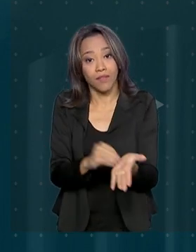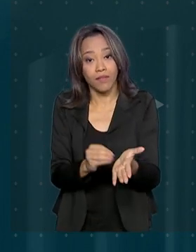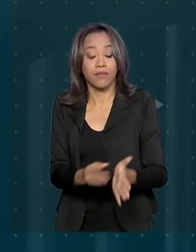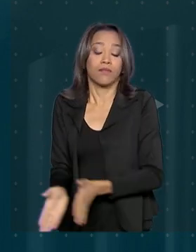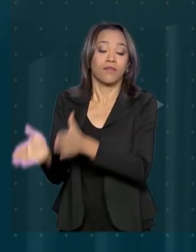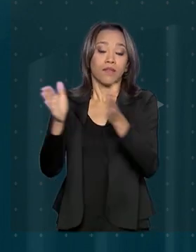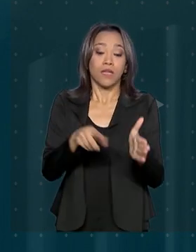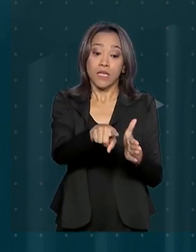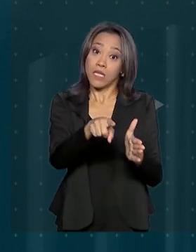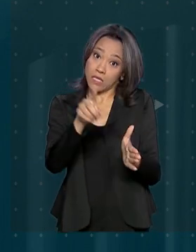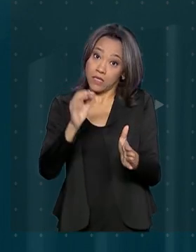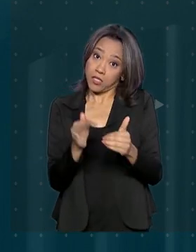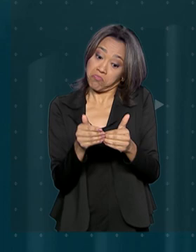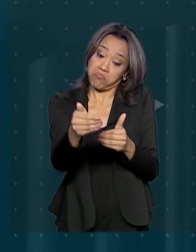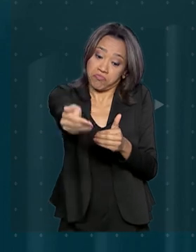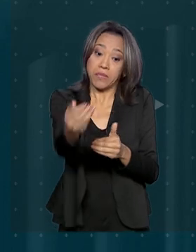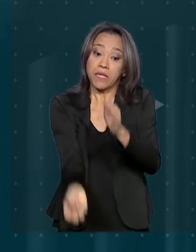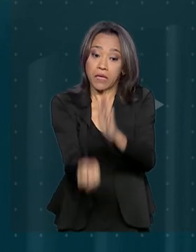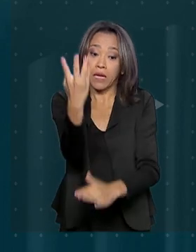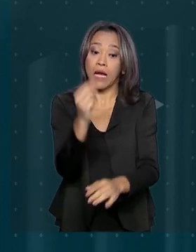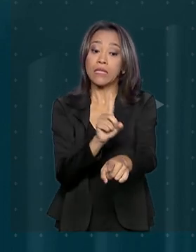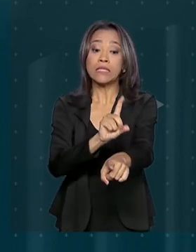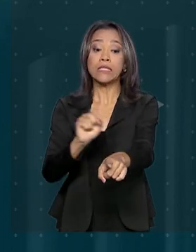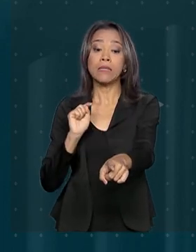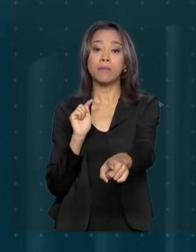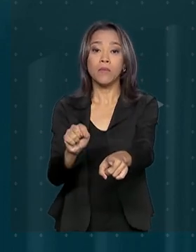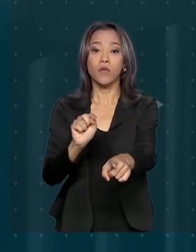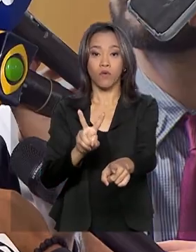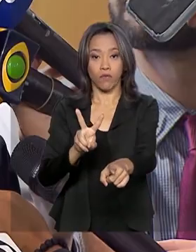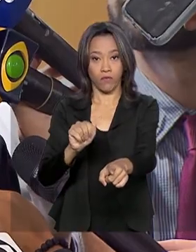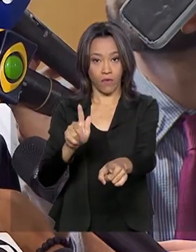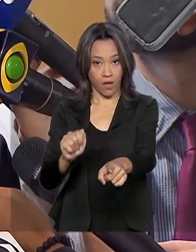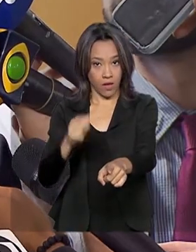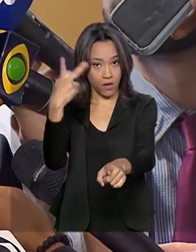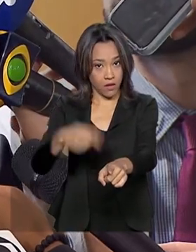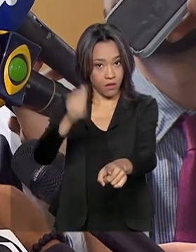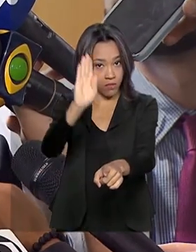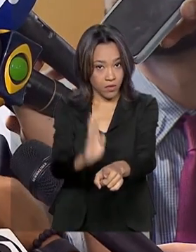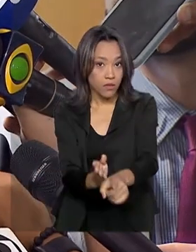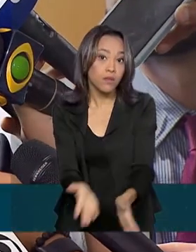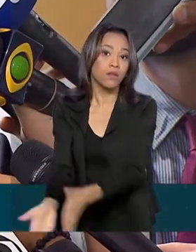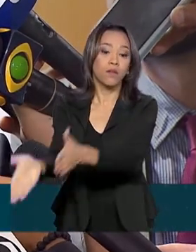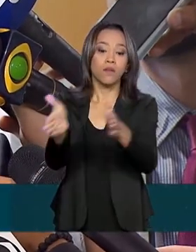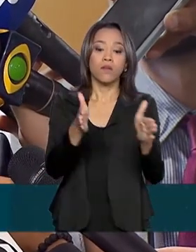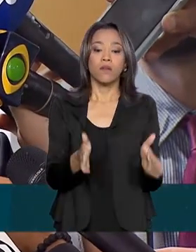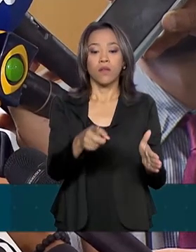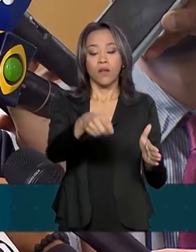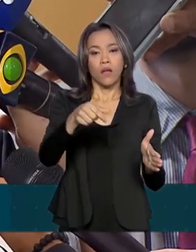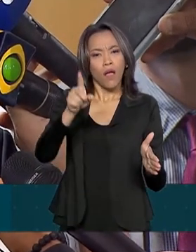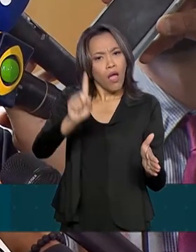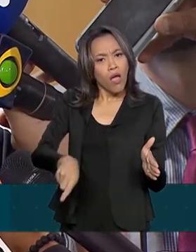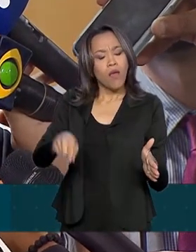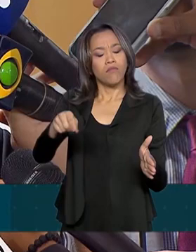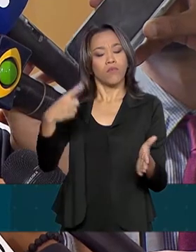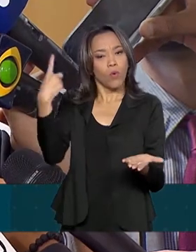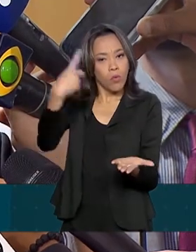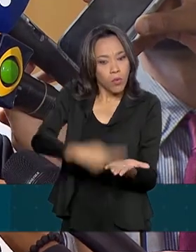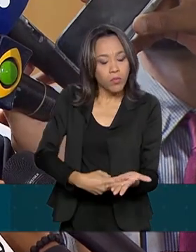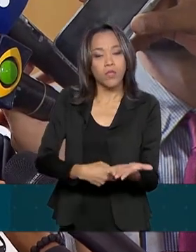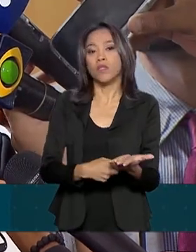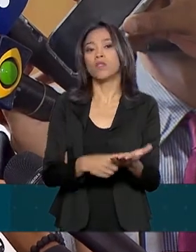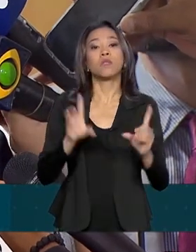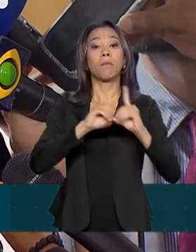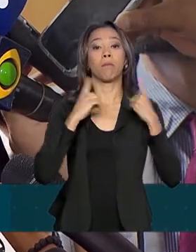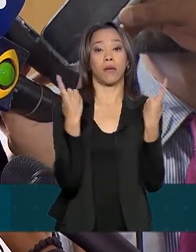é de que sejam criadas 100 mil vagas em prisões no país. É um compromisso do Departamento Penitenciário Nacional. Agora,